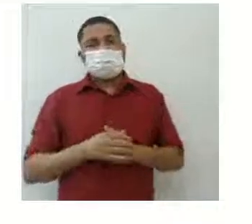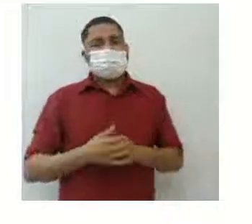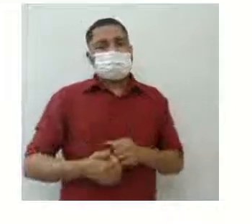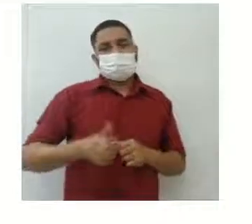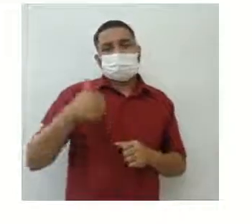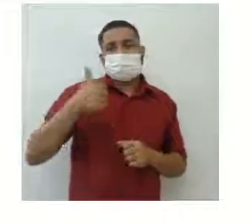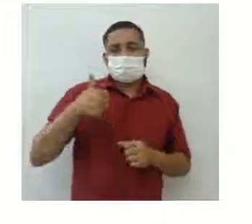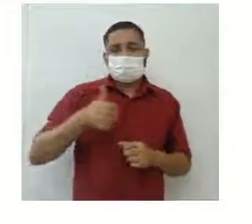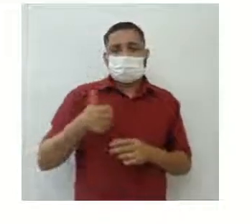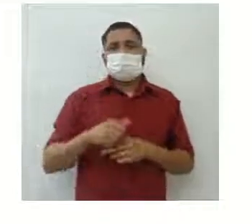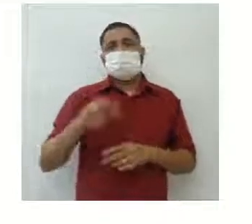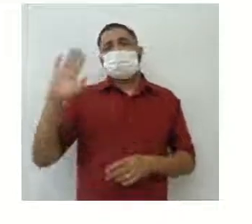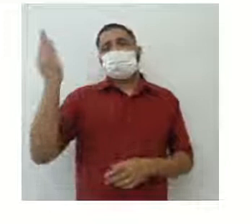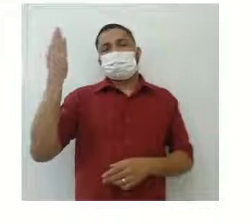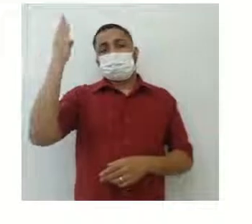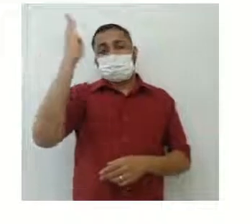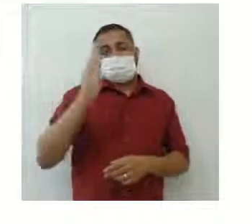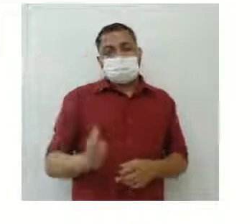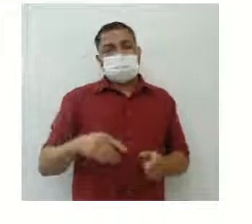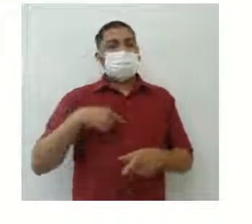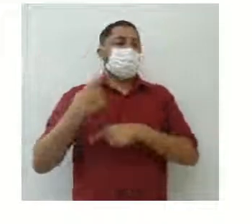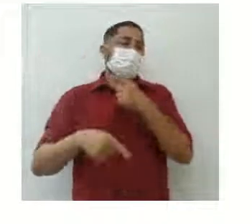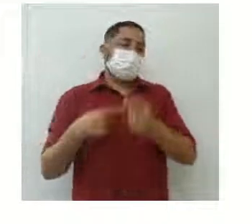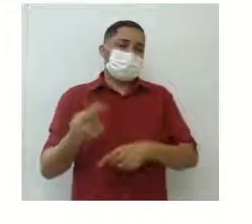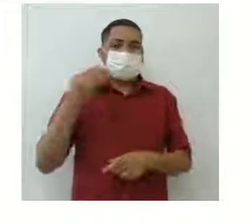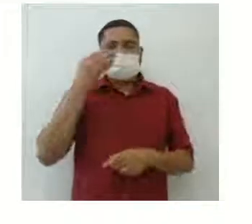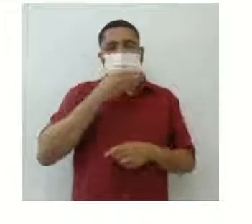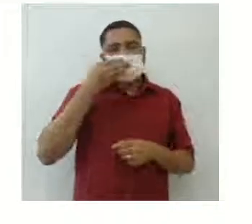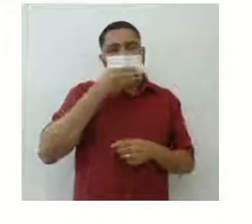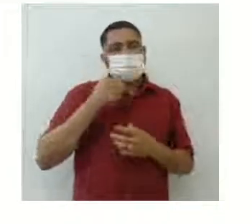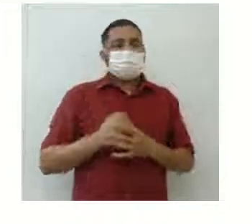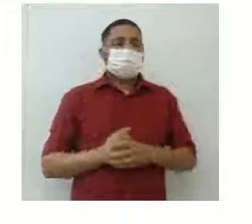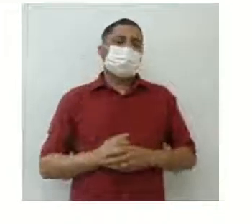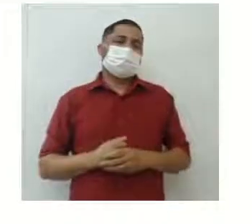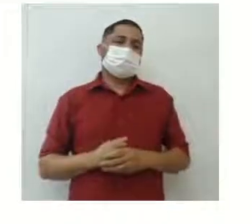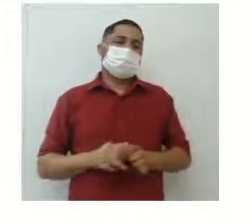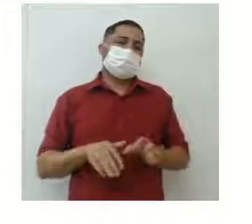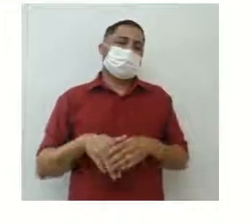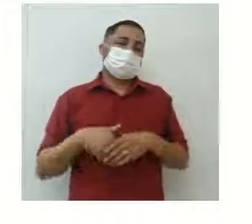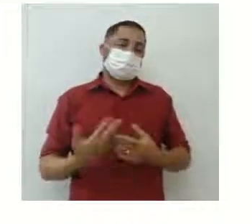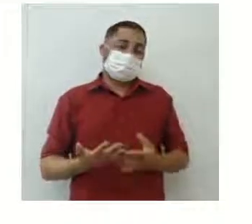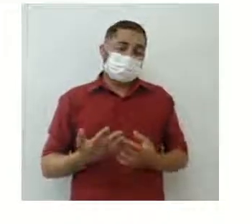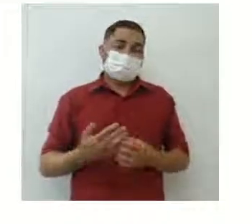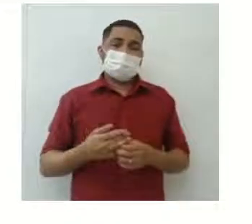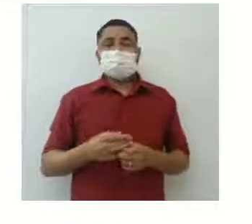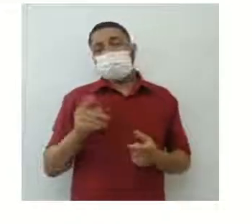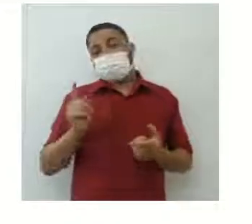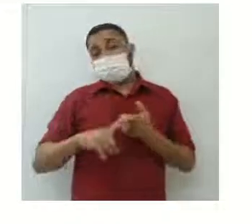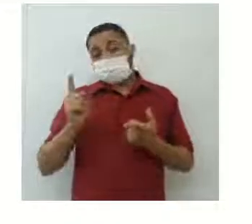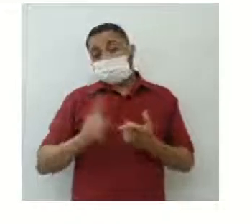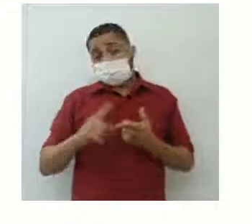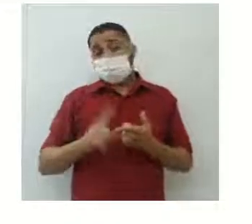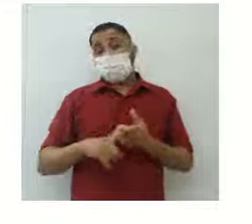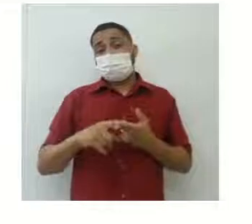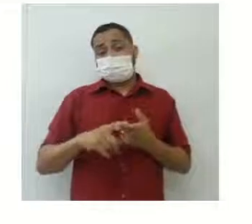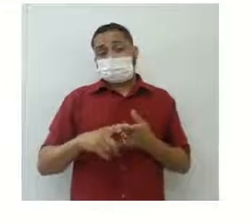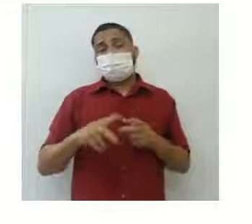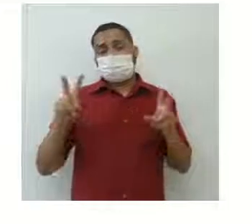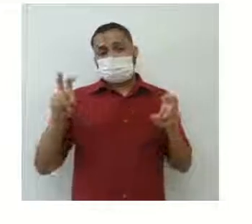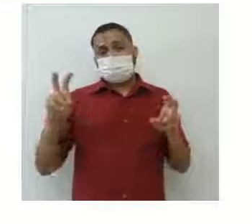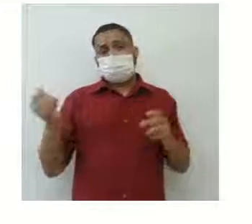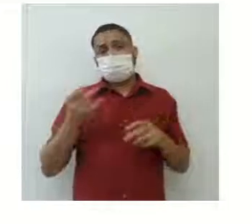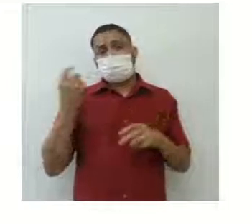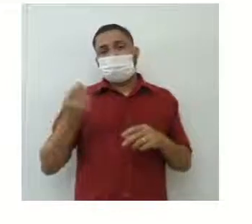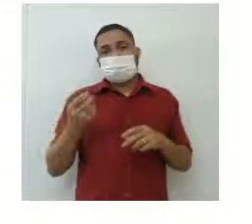primeiro o pau-brasil, depois a questão do açúcar. Mas cabe destacar, né, no Brasil, como lá